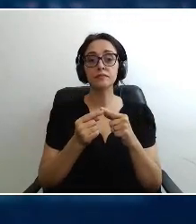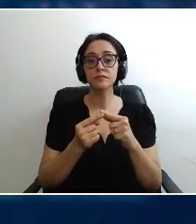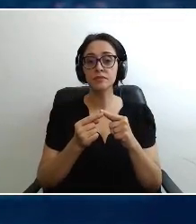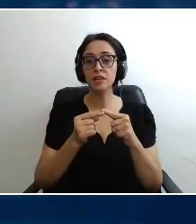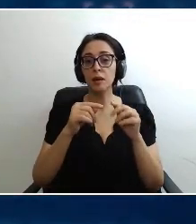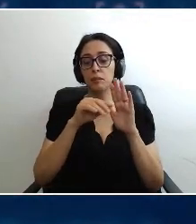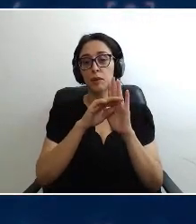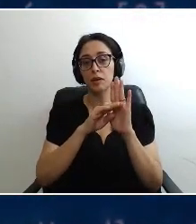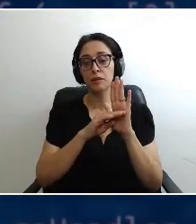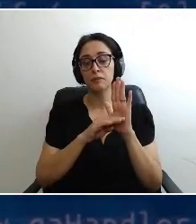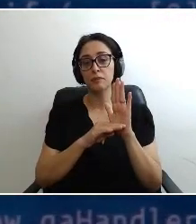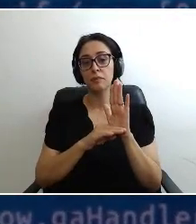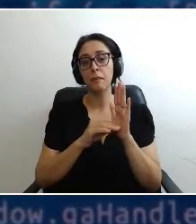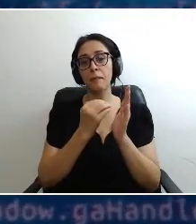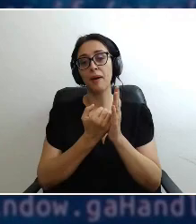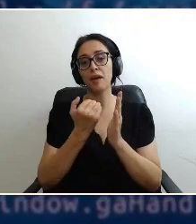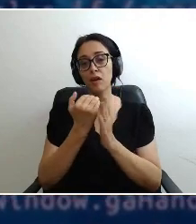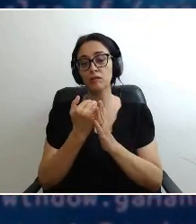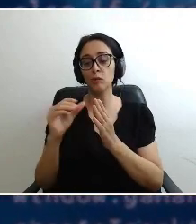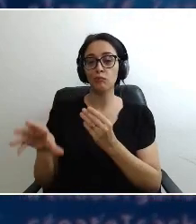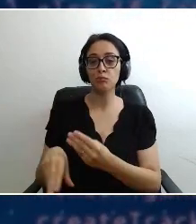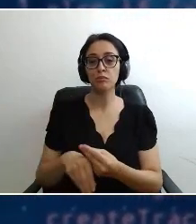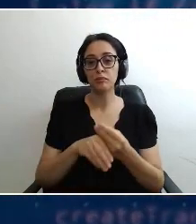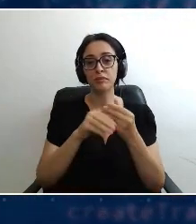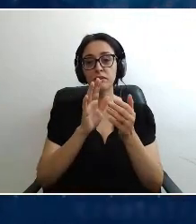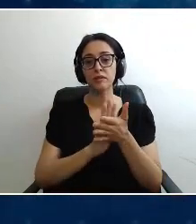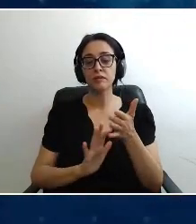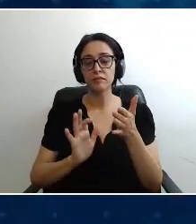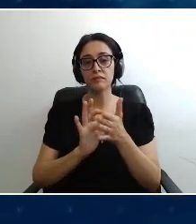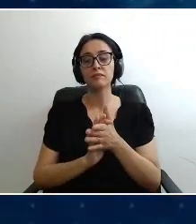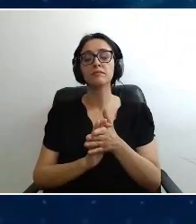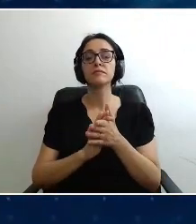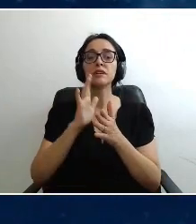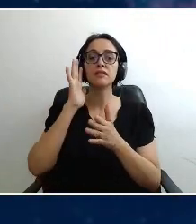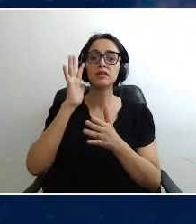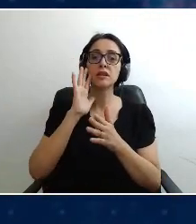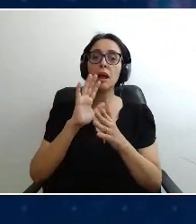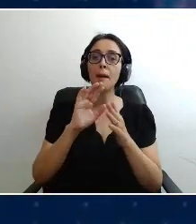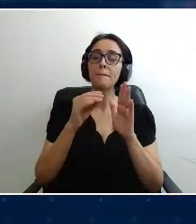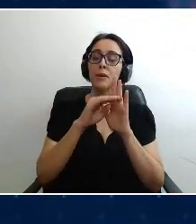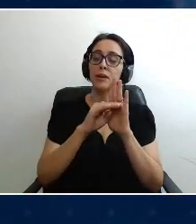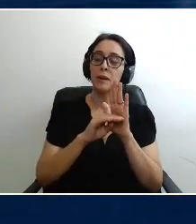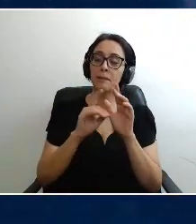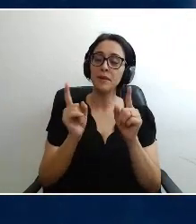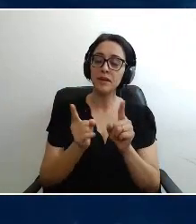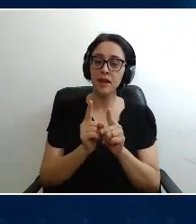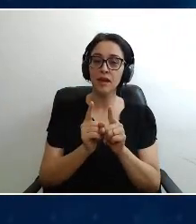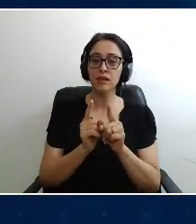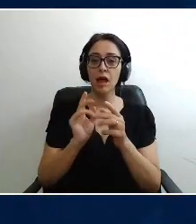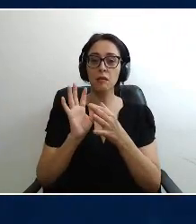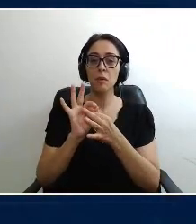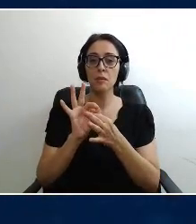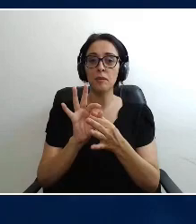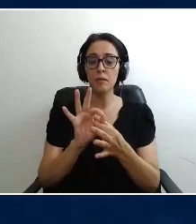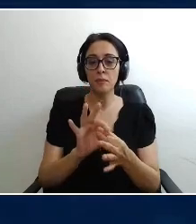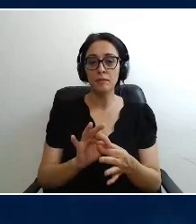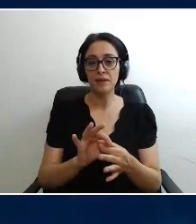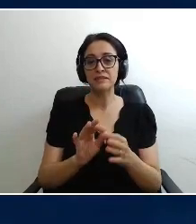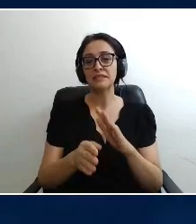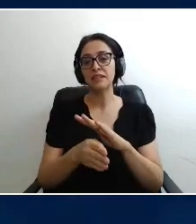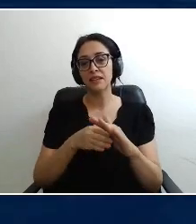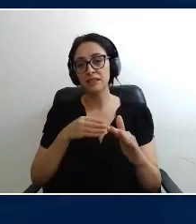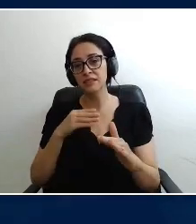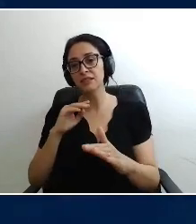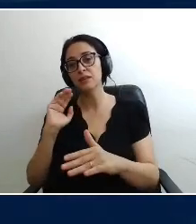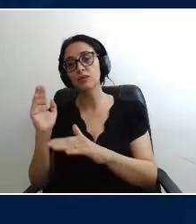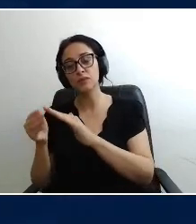maiores a partir da composição de funções, tipo a filosofia Unix mesmo, que você tem programinhas pequenos e vai concatenando a saída de um com a entrada de outro. Você faz isso com